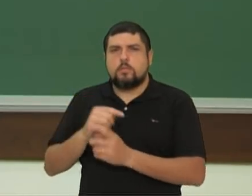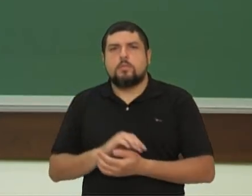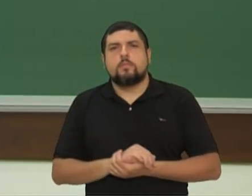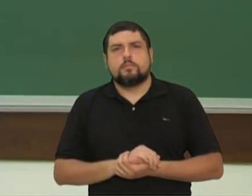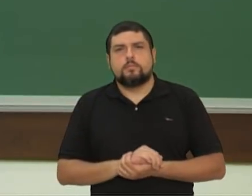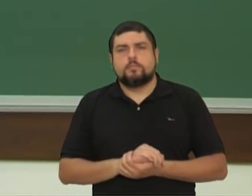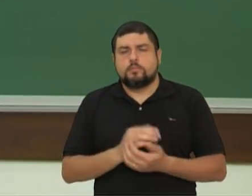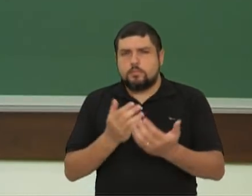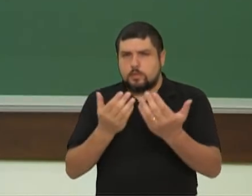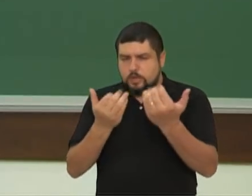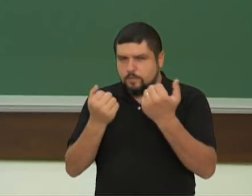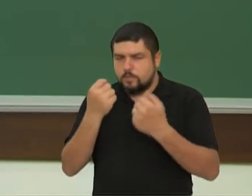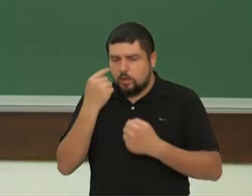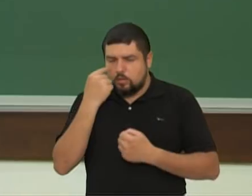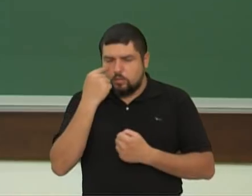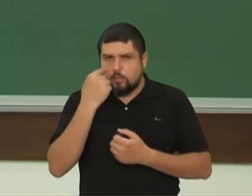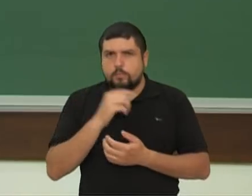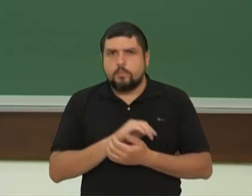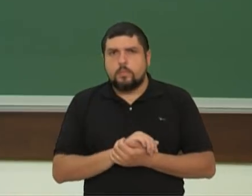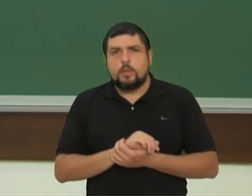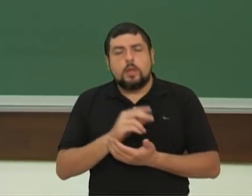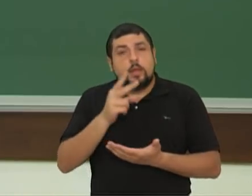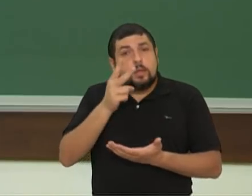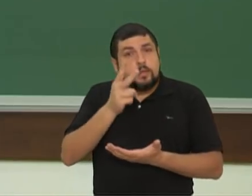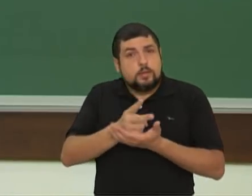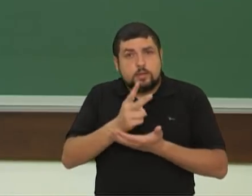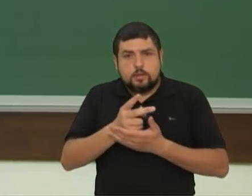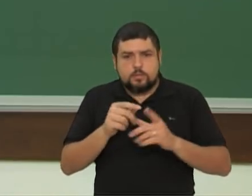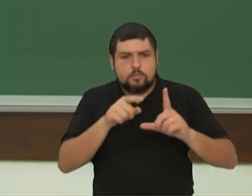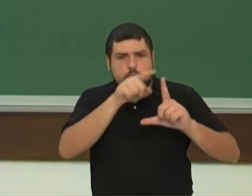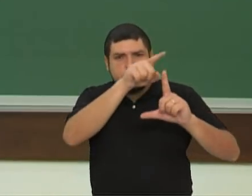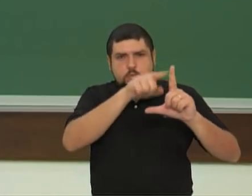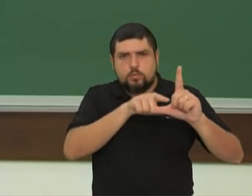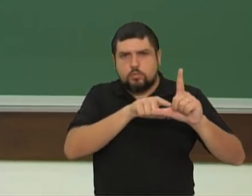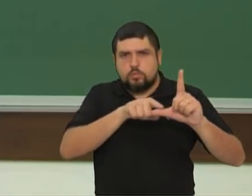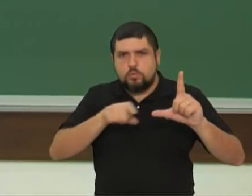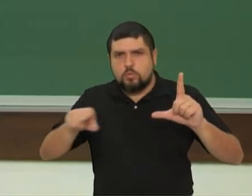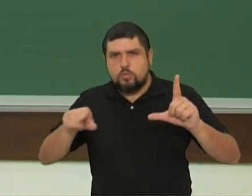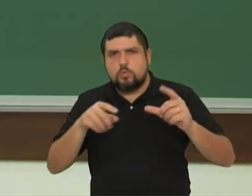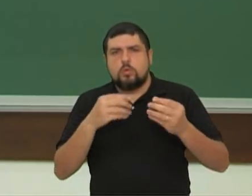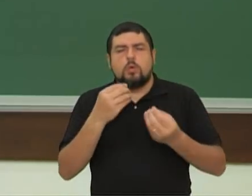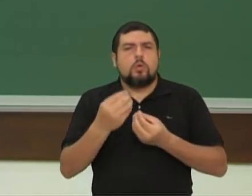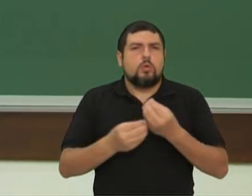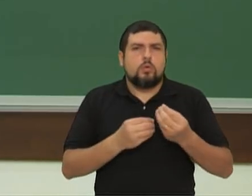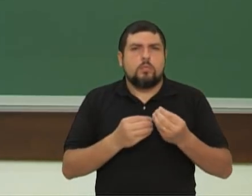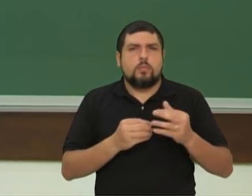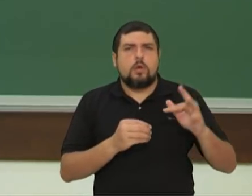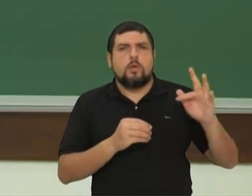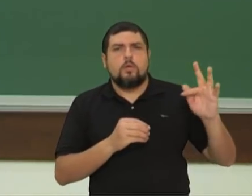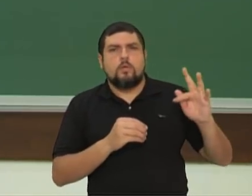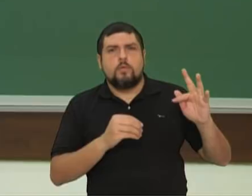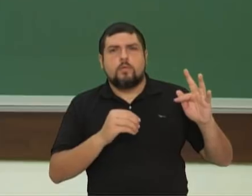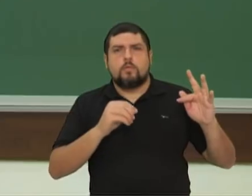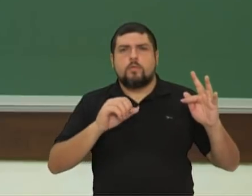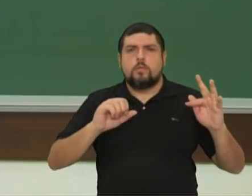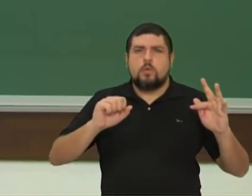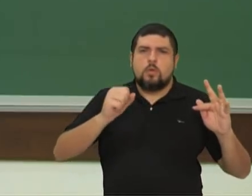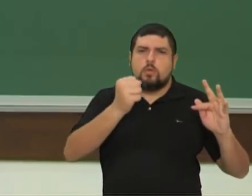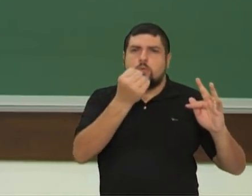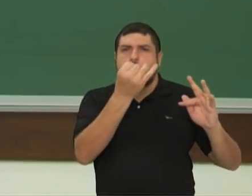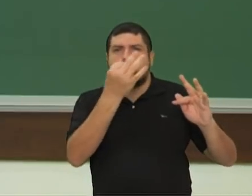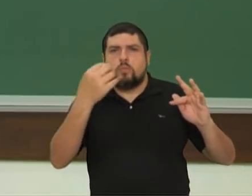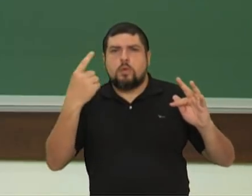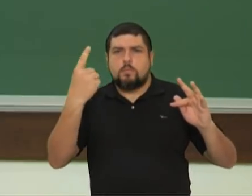olha só. A gente sempre, numa construção gráfica, desde a função do primeiro grau, função do segundo grau, a gente sempre